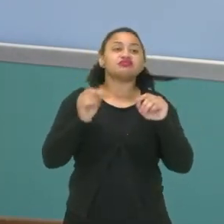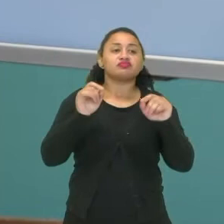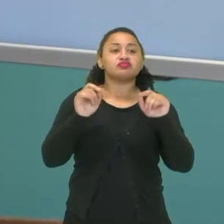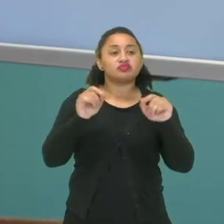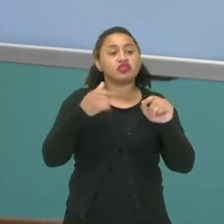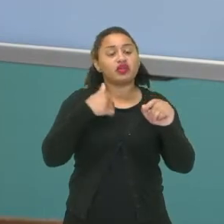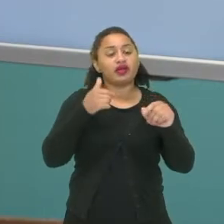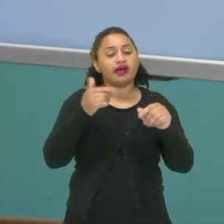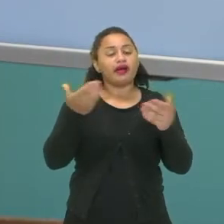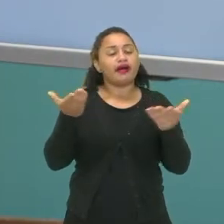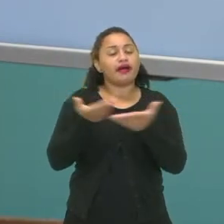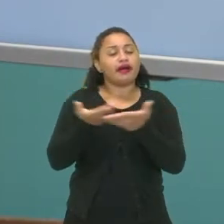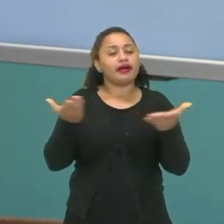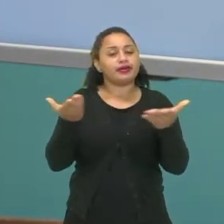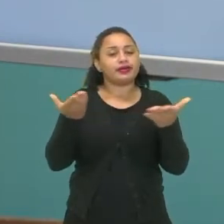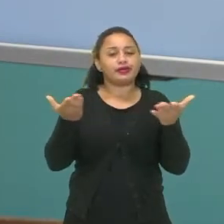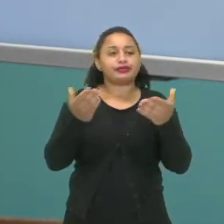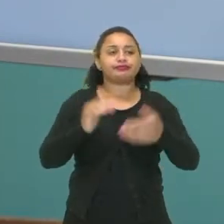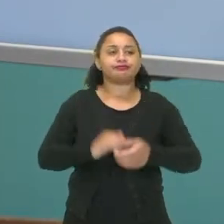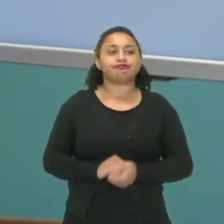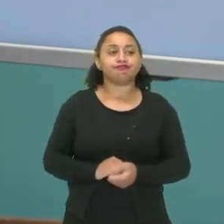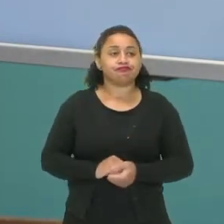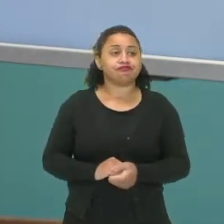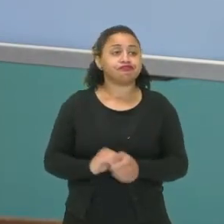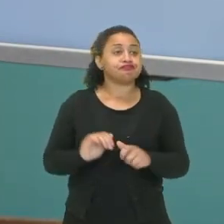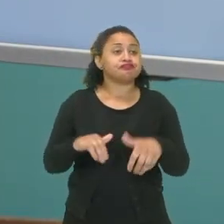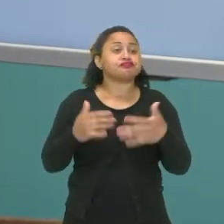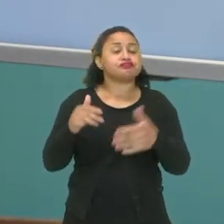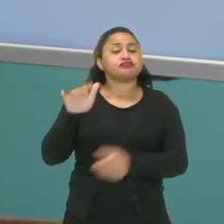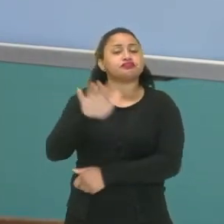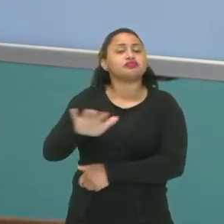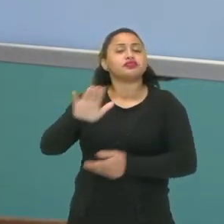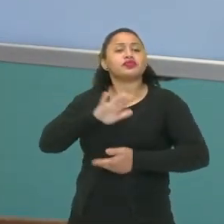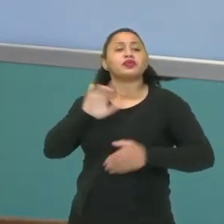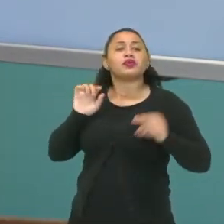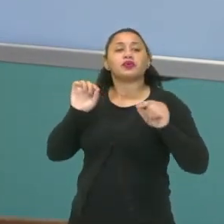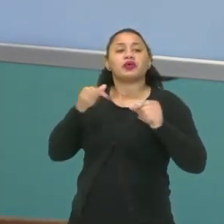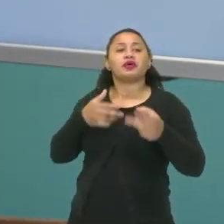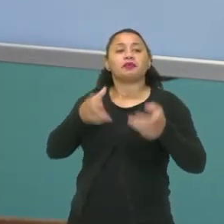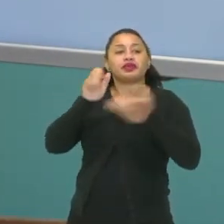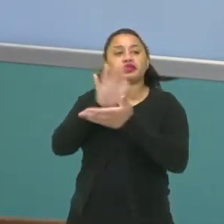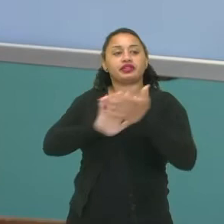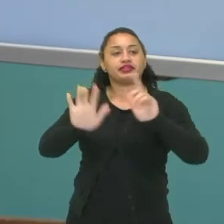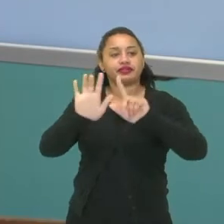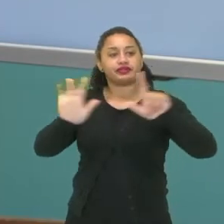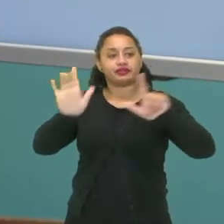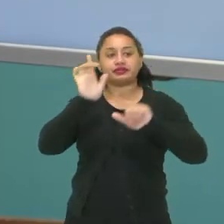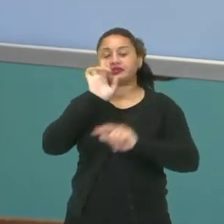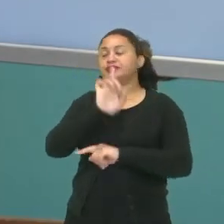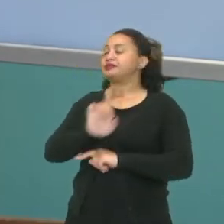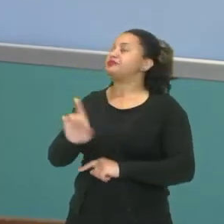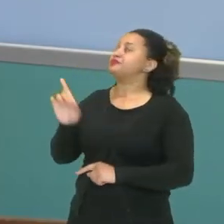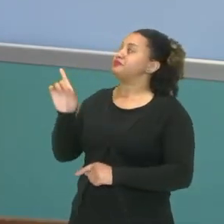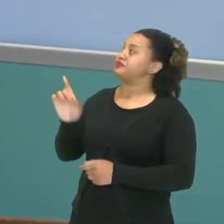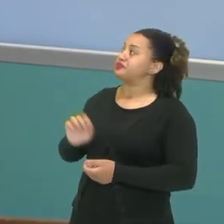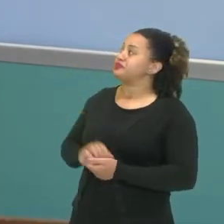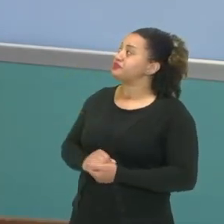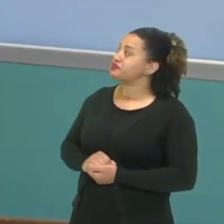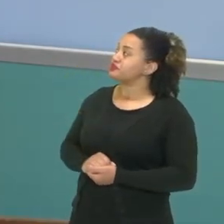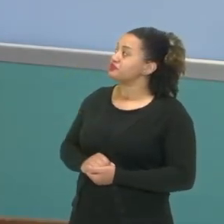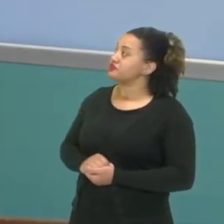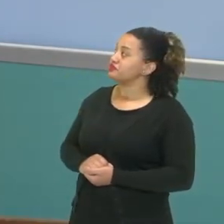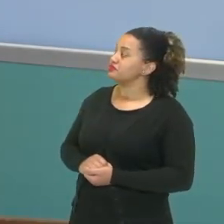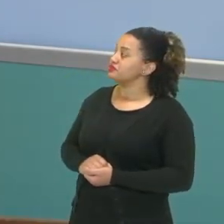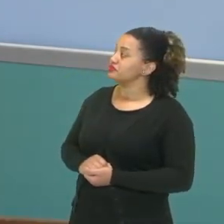no vídeo de hoje. Então vamos lá, vamos ver a seguinte situação. Dá uma olhadinha nesta foto aqui,